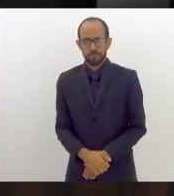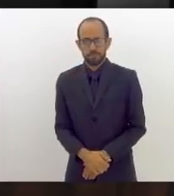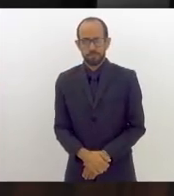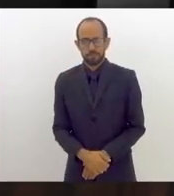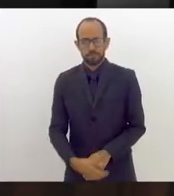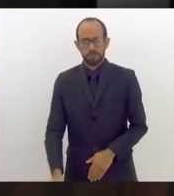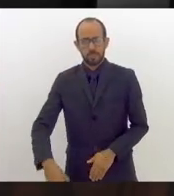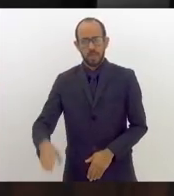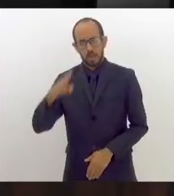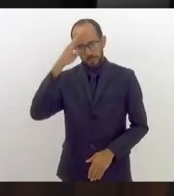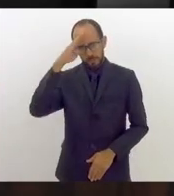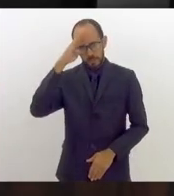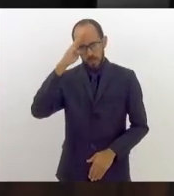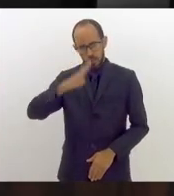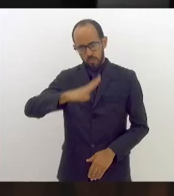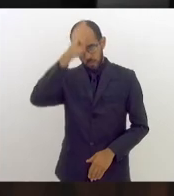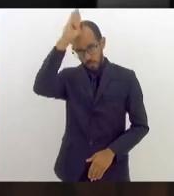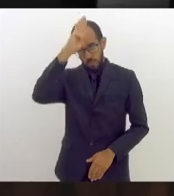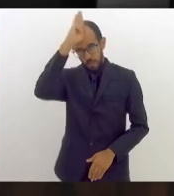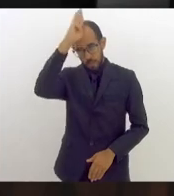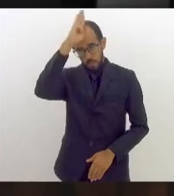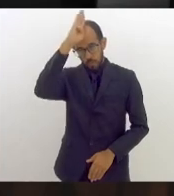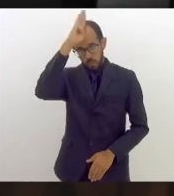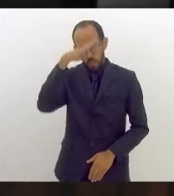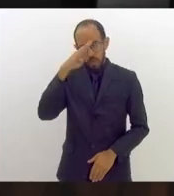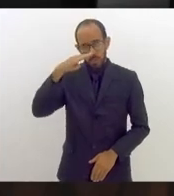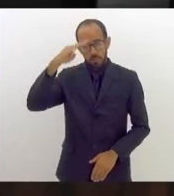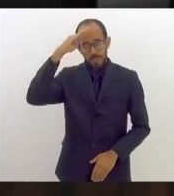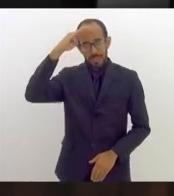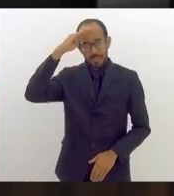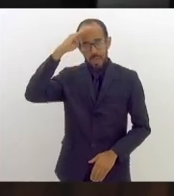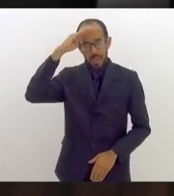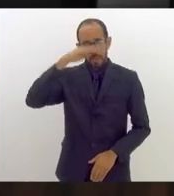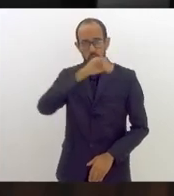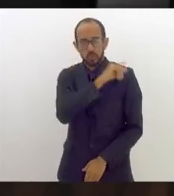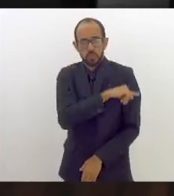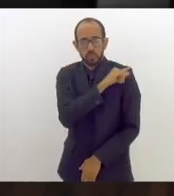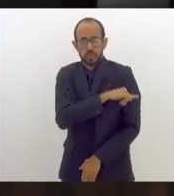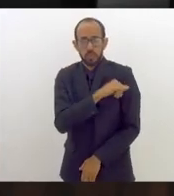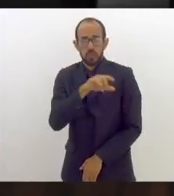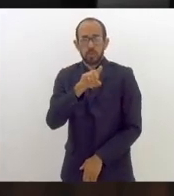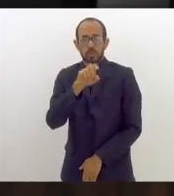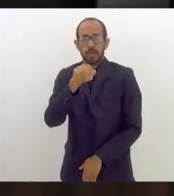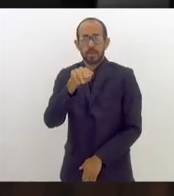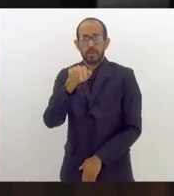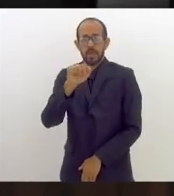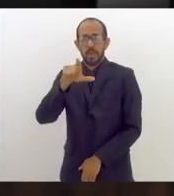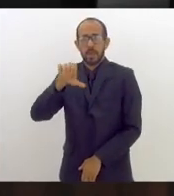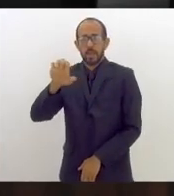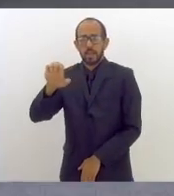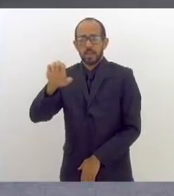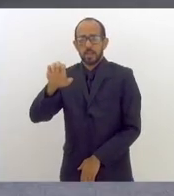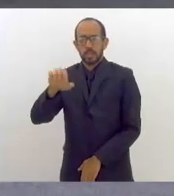Capitão do bombeiro do Corpo de Bombeiro Militar do Estado do Rio de Janeiro Daniele Medeiros